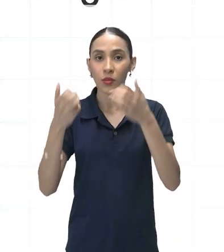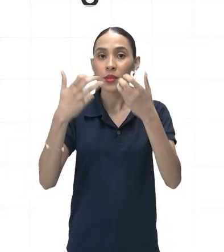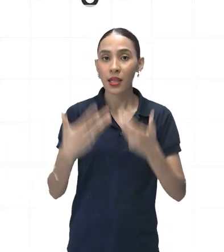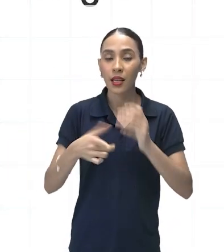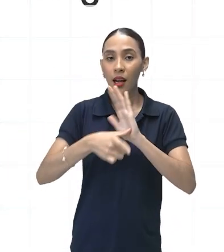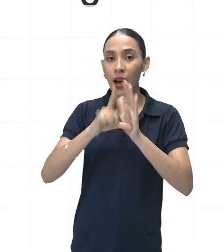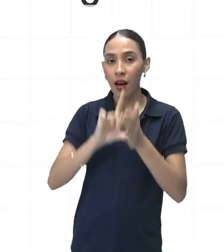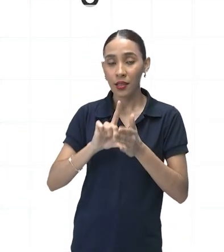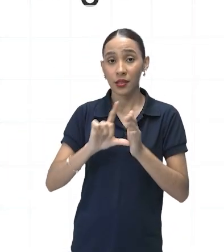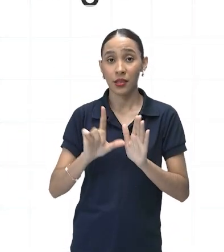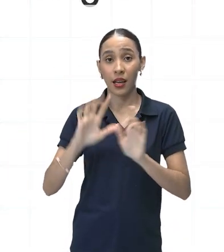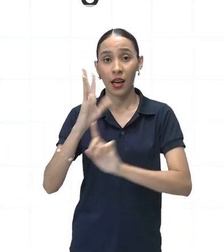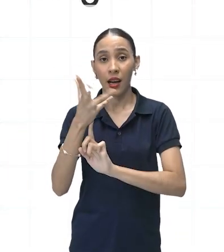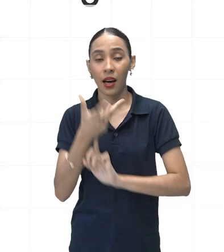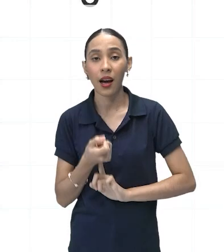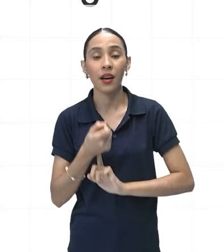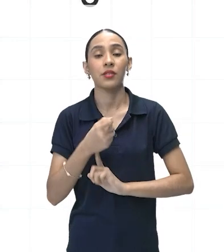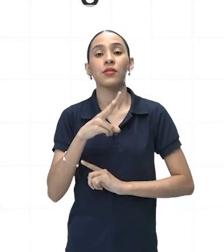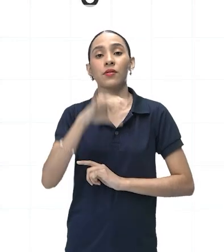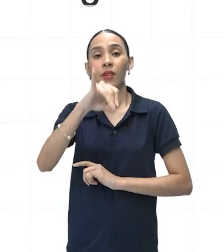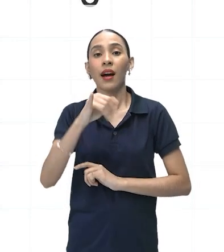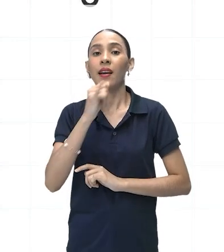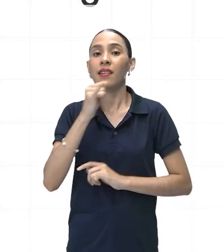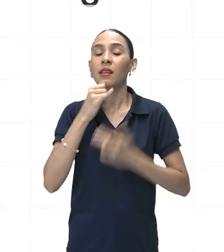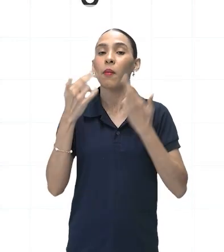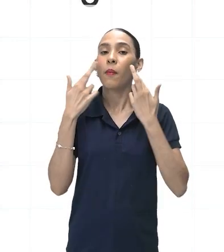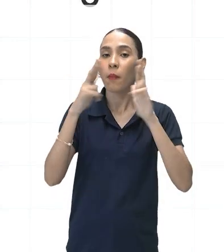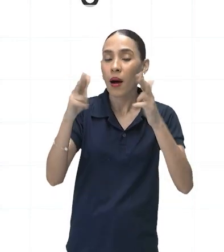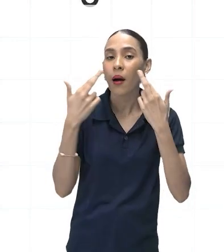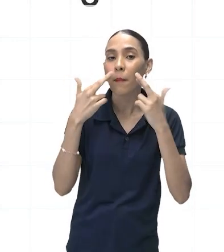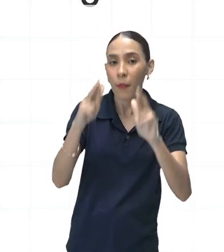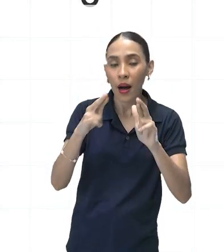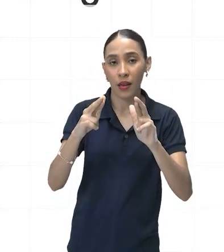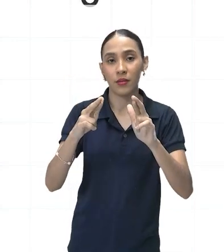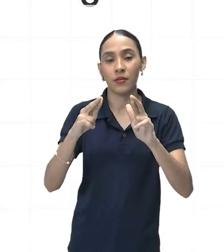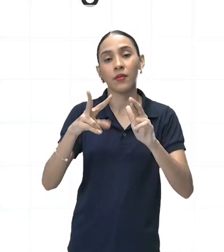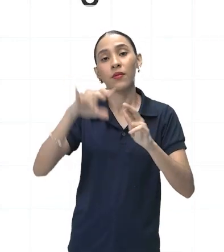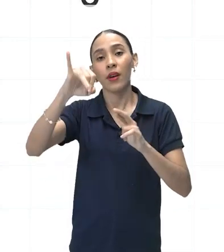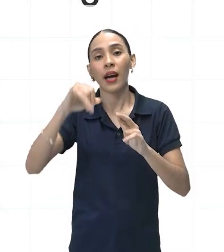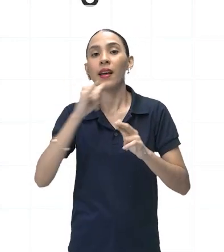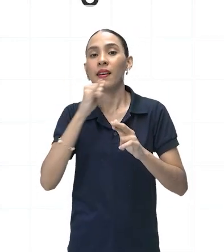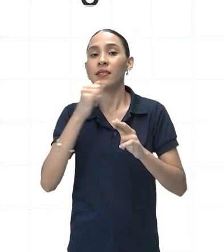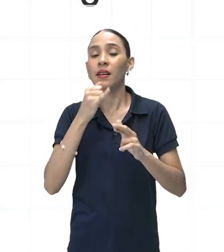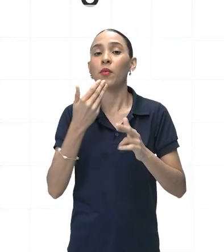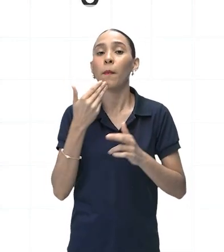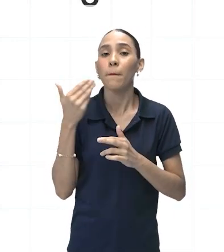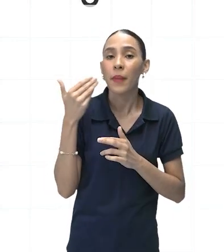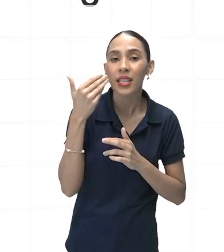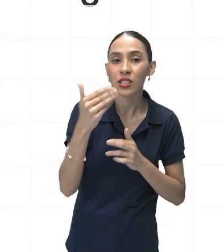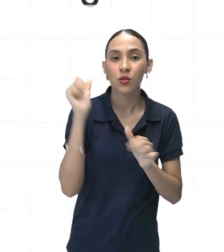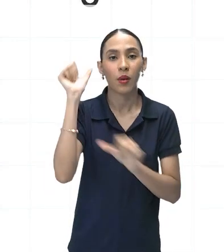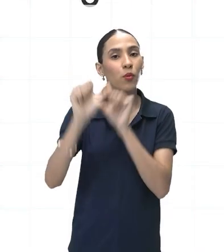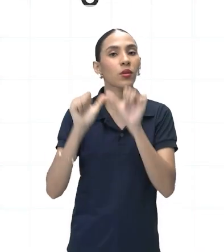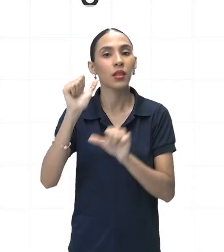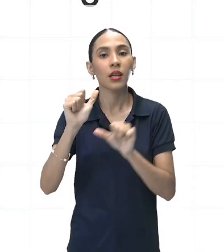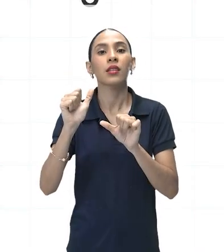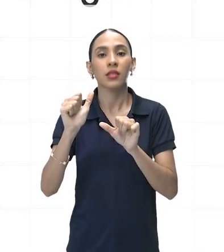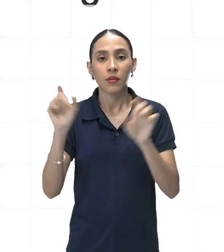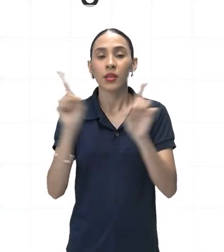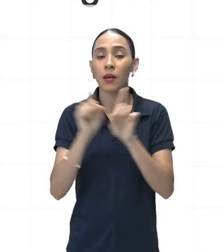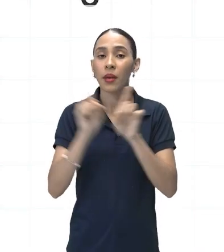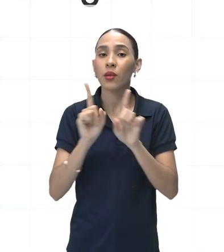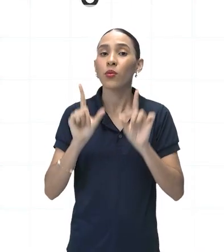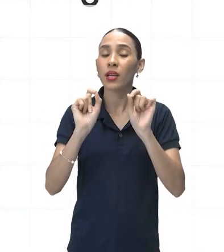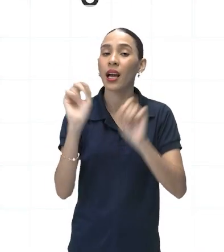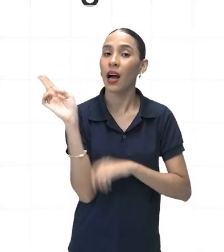falei. Então, a arte, ela levanta bandeiras, ela traz para o público, né, ela mostra para o público